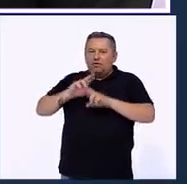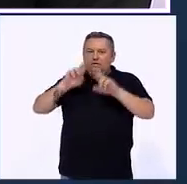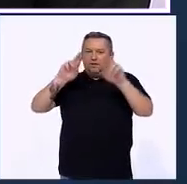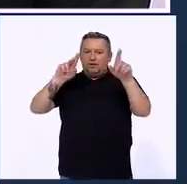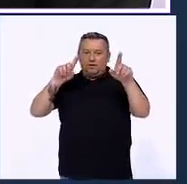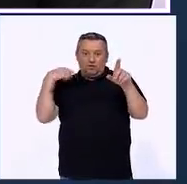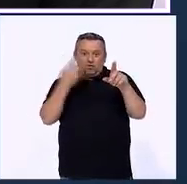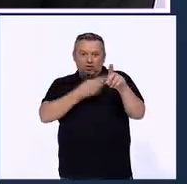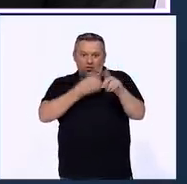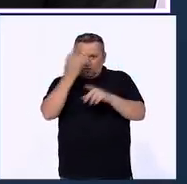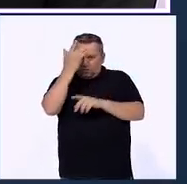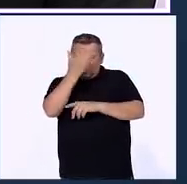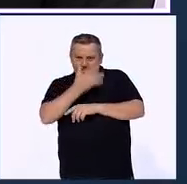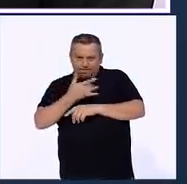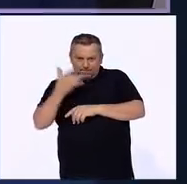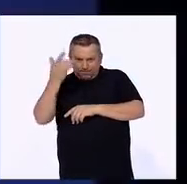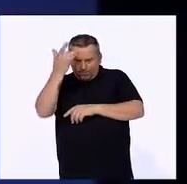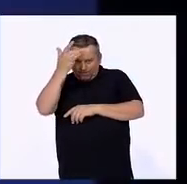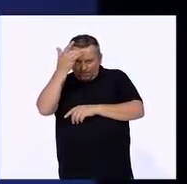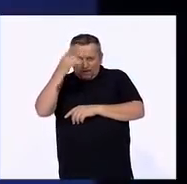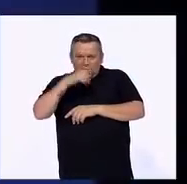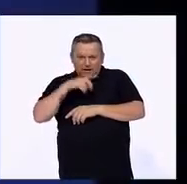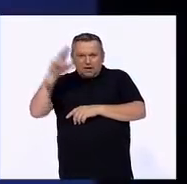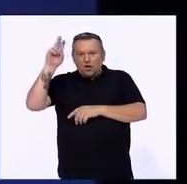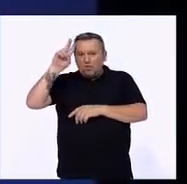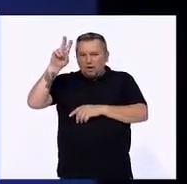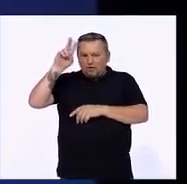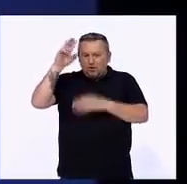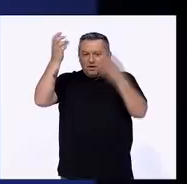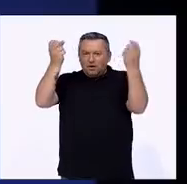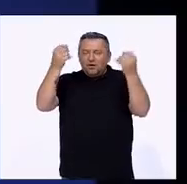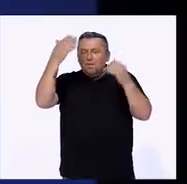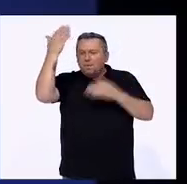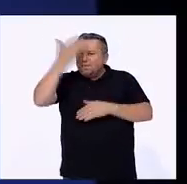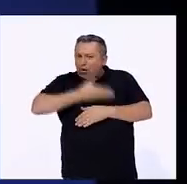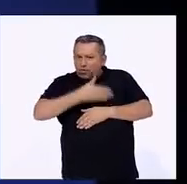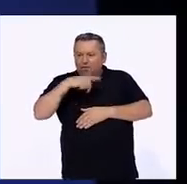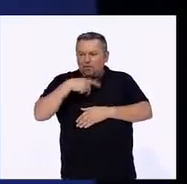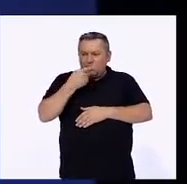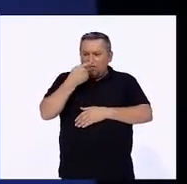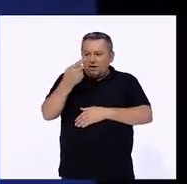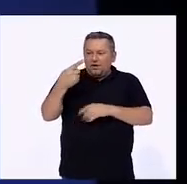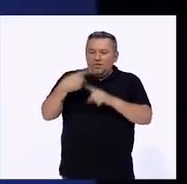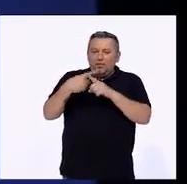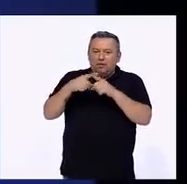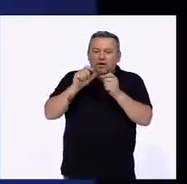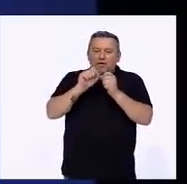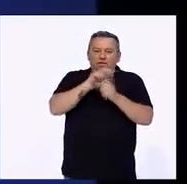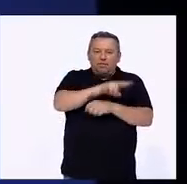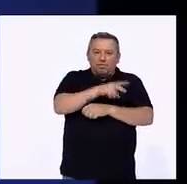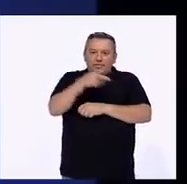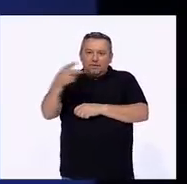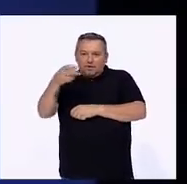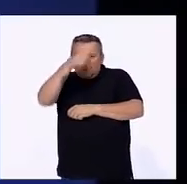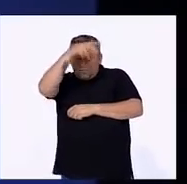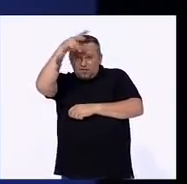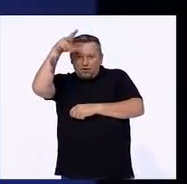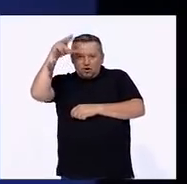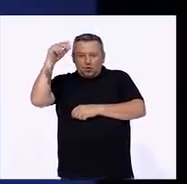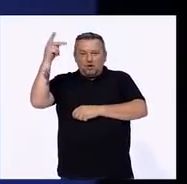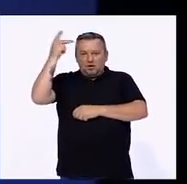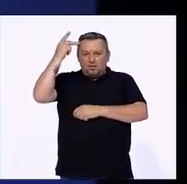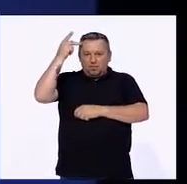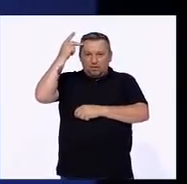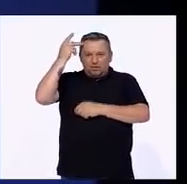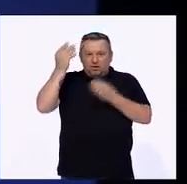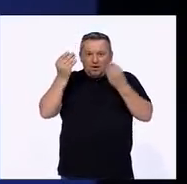o Haddad tem uma história que comprova o nosso discurso. Por quê? Porque ele fez a transição da Prefeitura de São Paulo, por exemplo, entregando